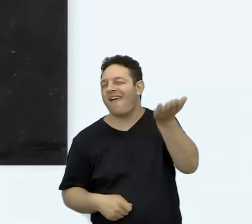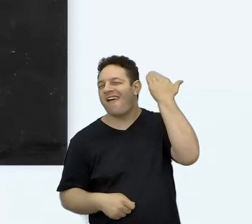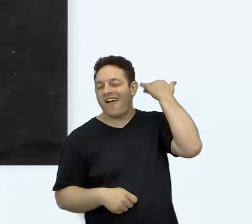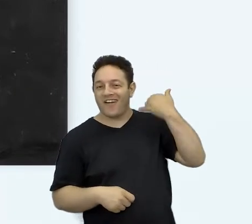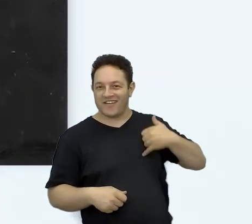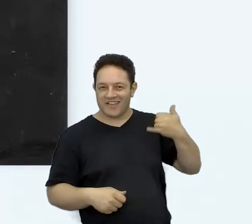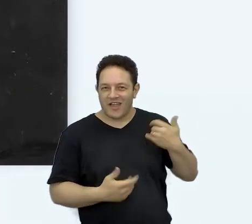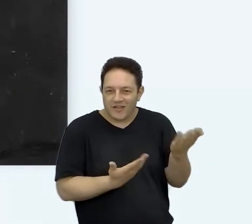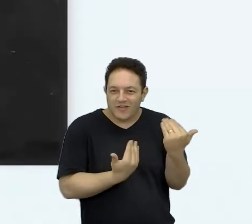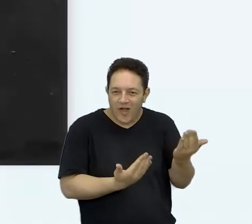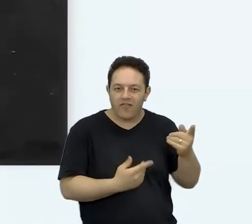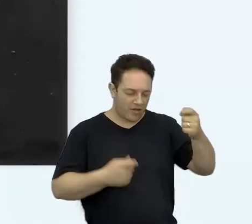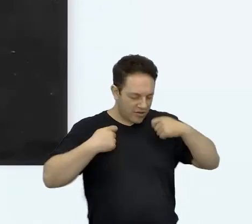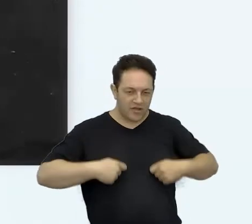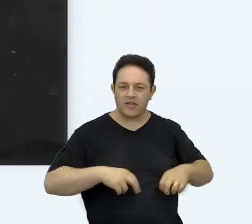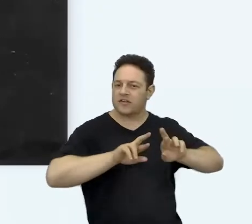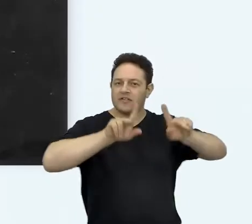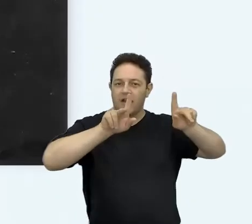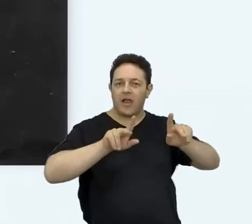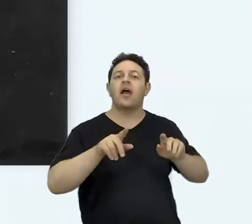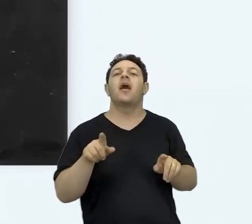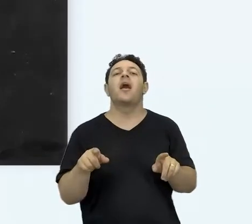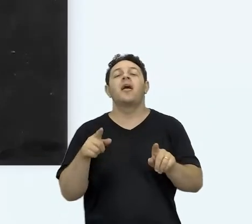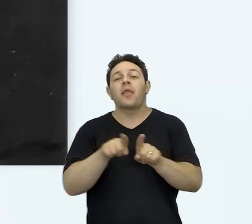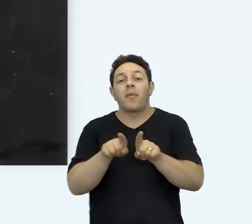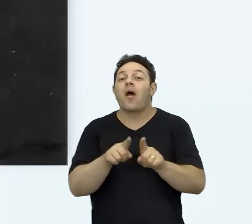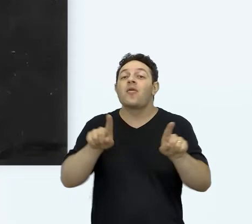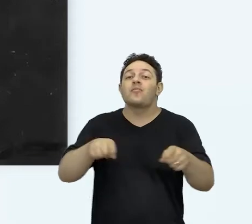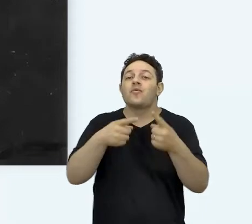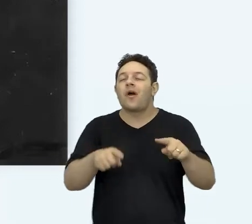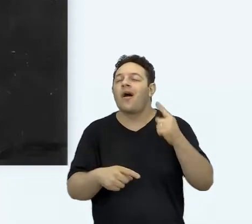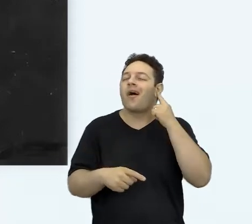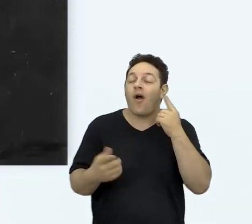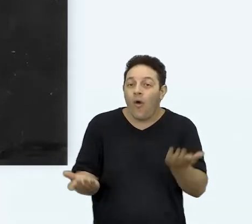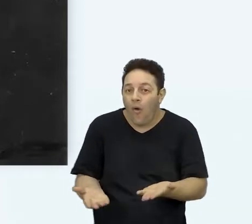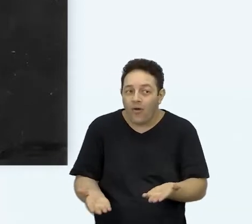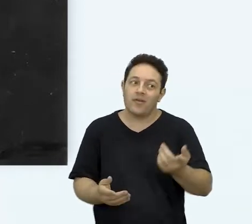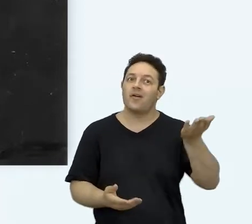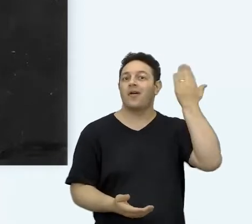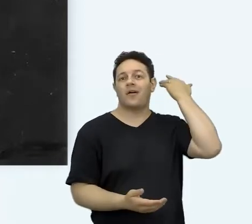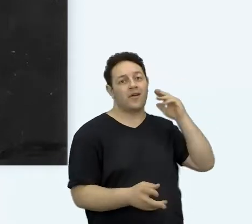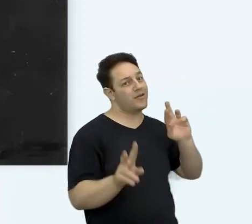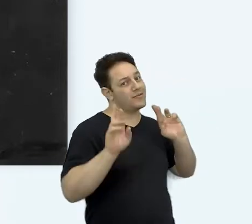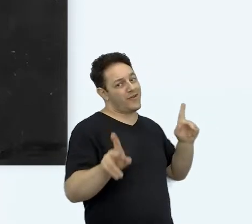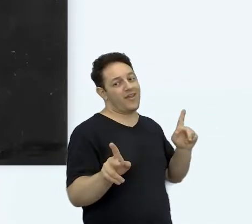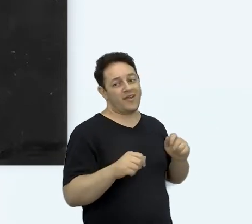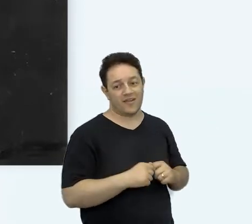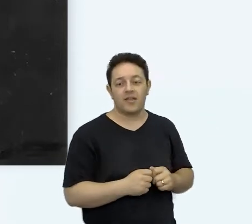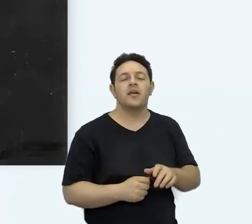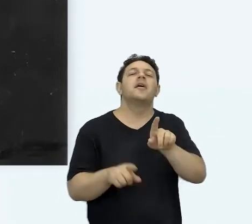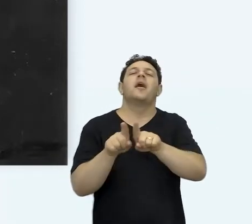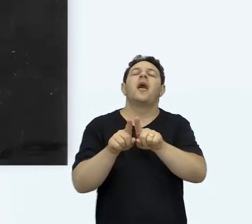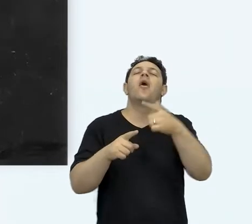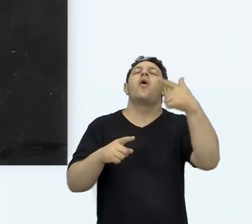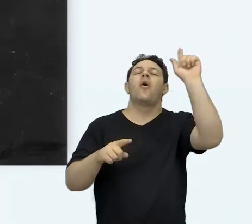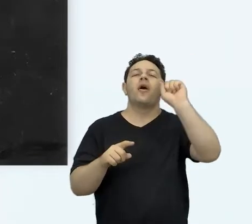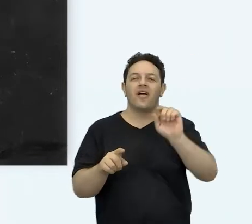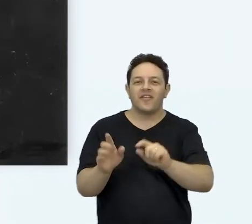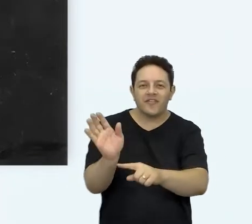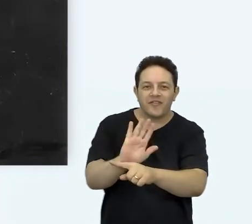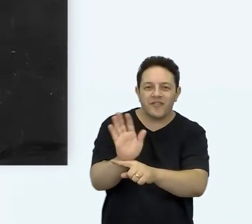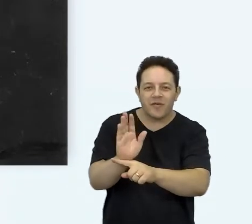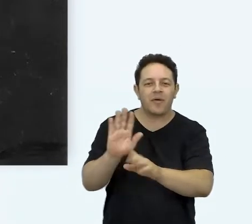idade, ou que você ouve músicas diferentes das músicas que eles escutavam. Outro exemplo interessante é quando você compara filmes produzidos